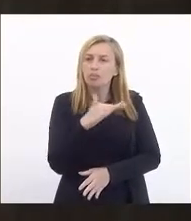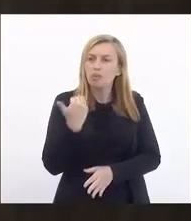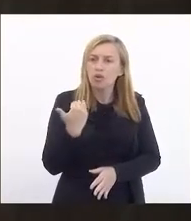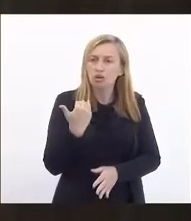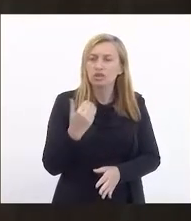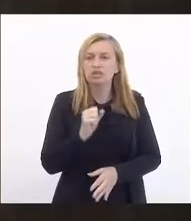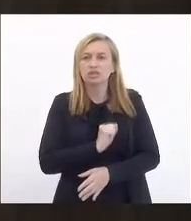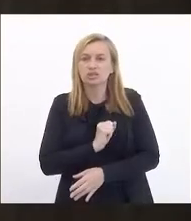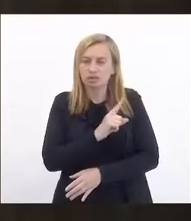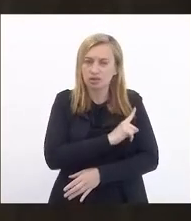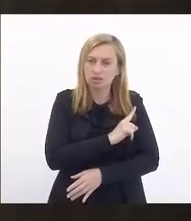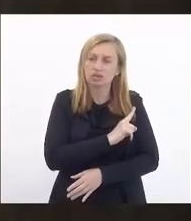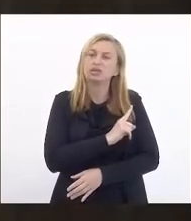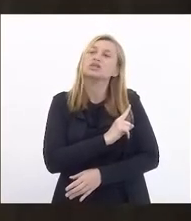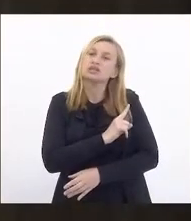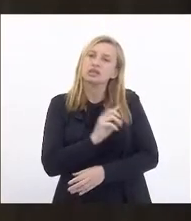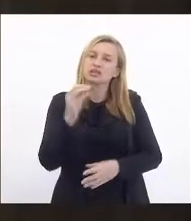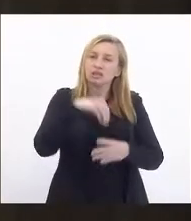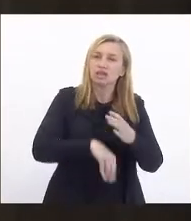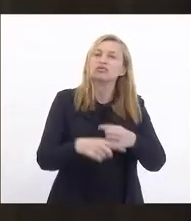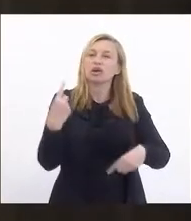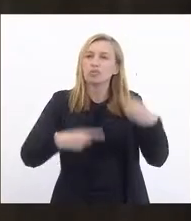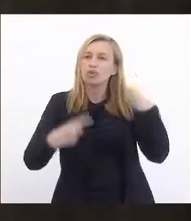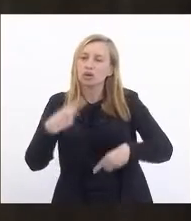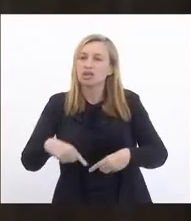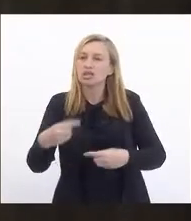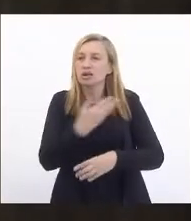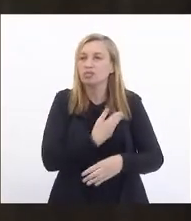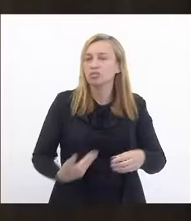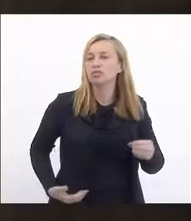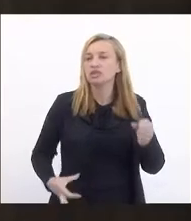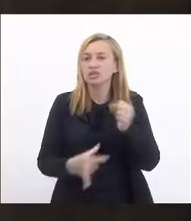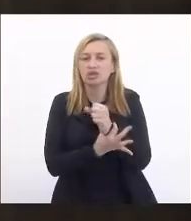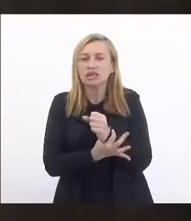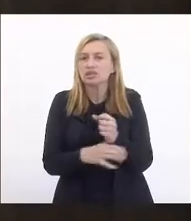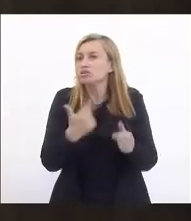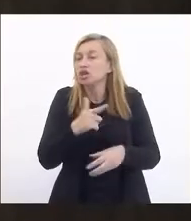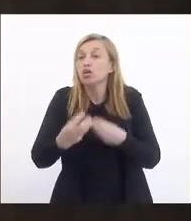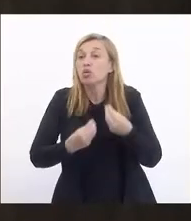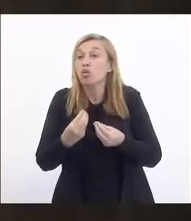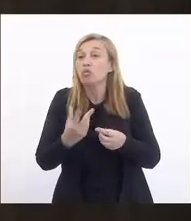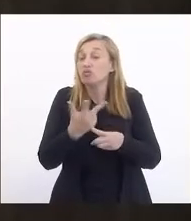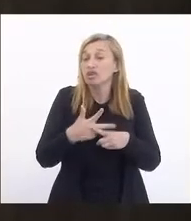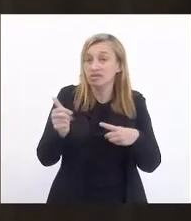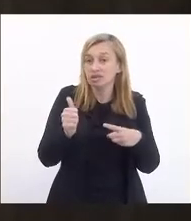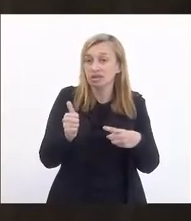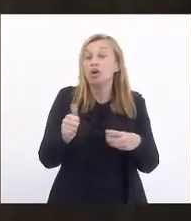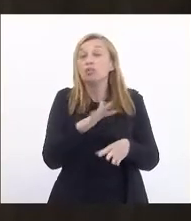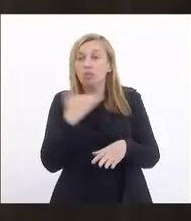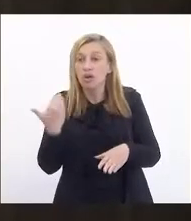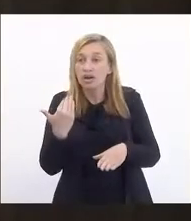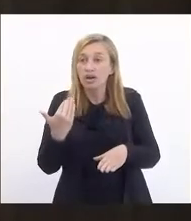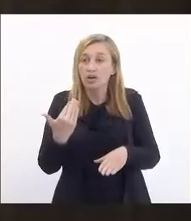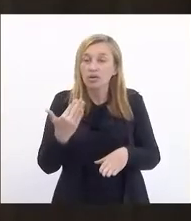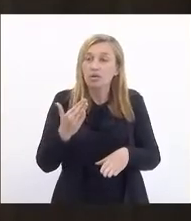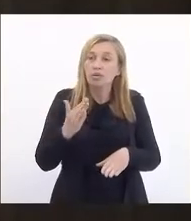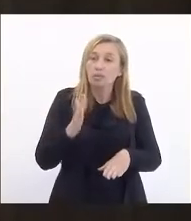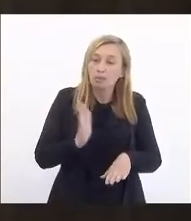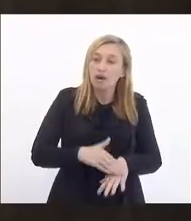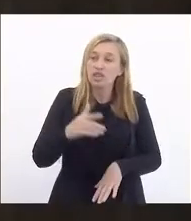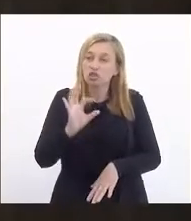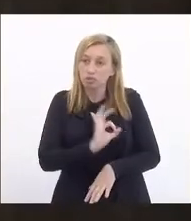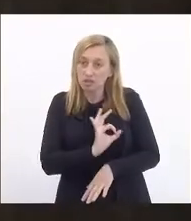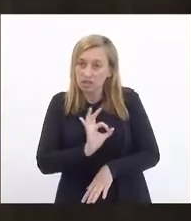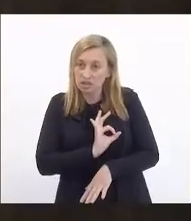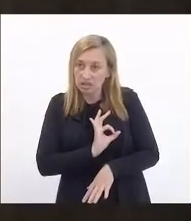que está embutido na política pública de segurança e não há vencedores morrerão tanto policiais que